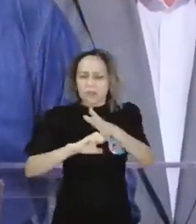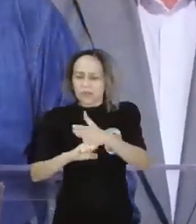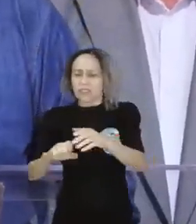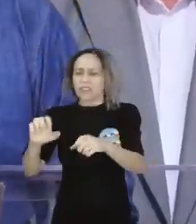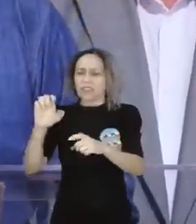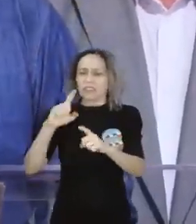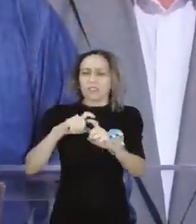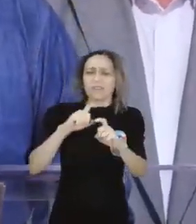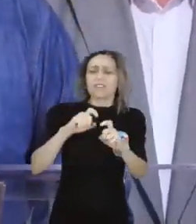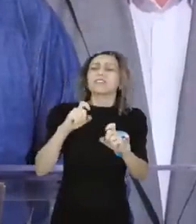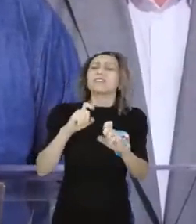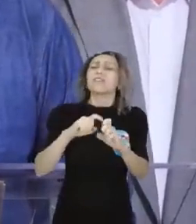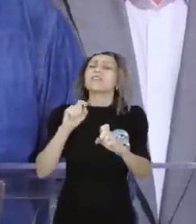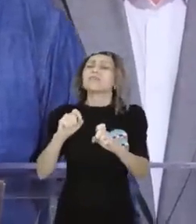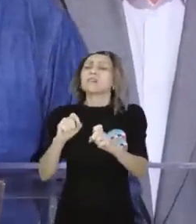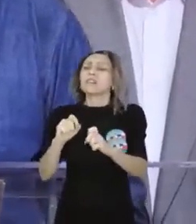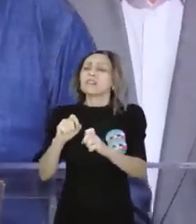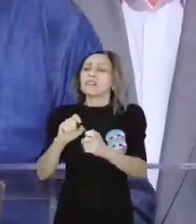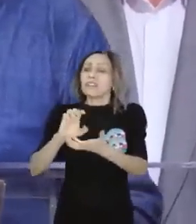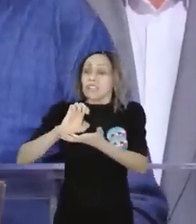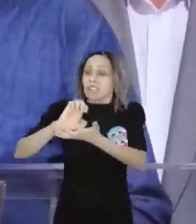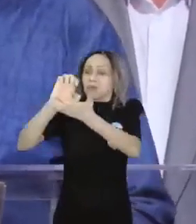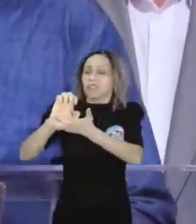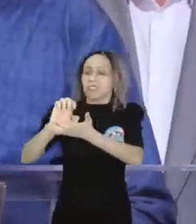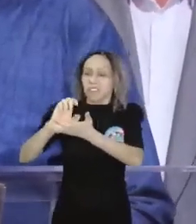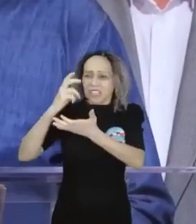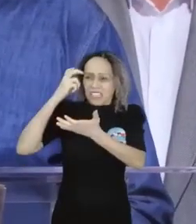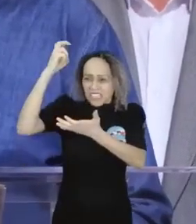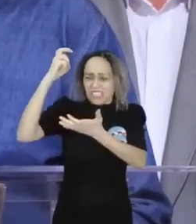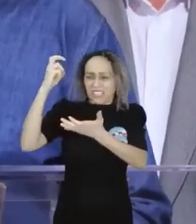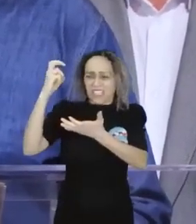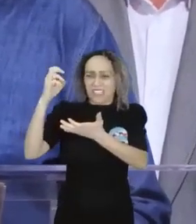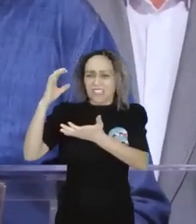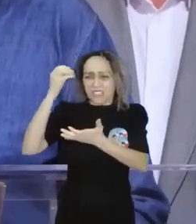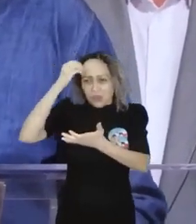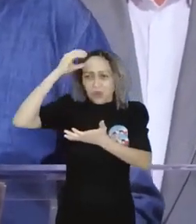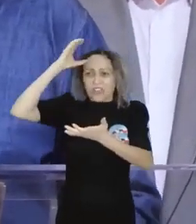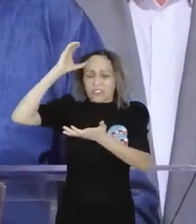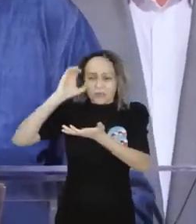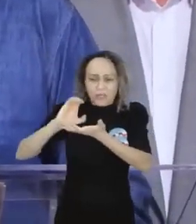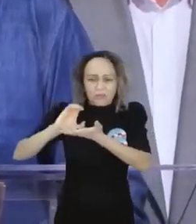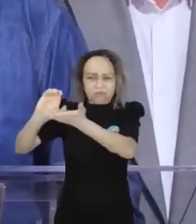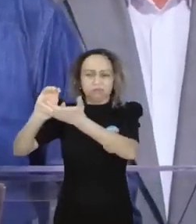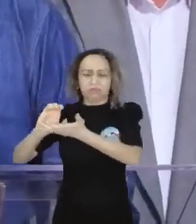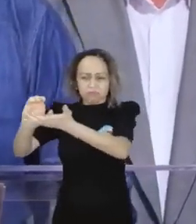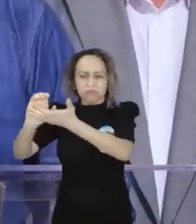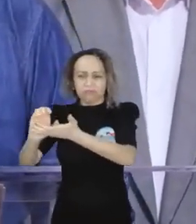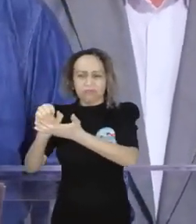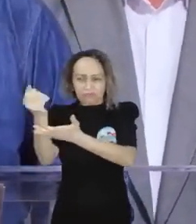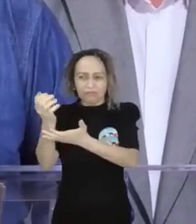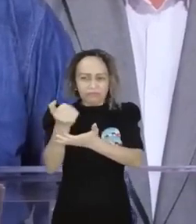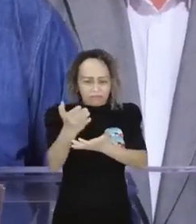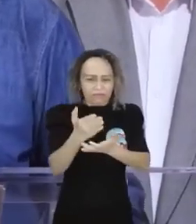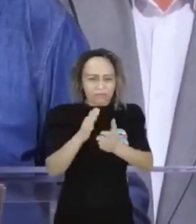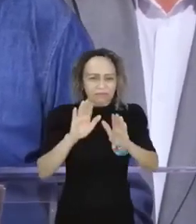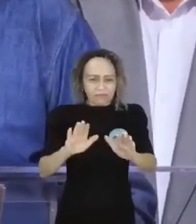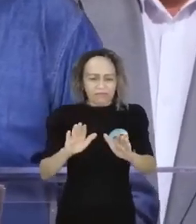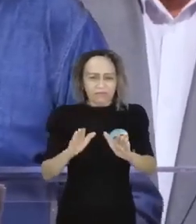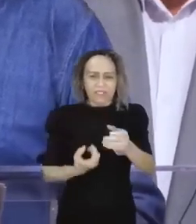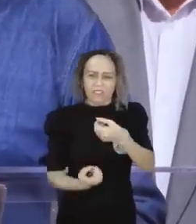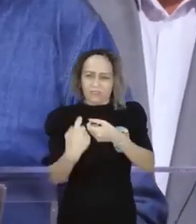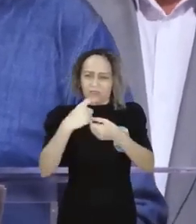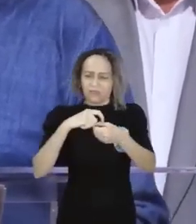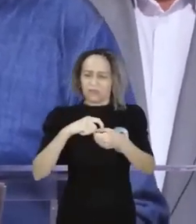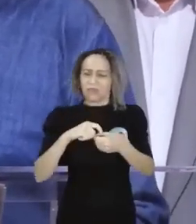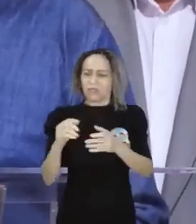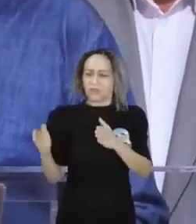também inteligência e conhecimento. Vamos lutar novamente por uma nova governança global, com